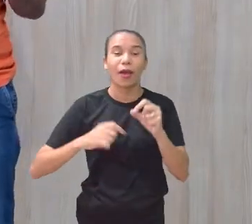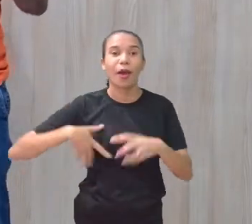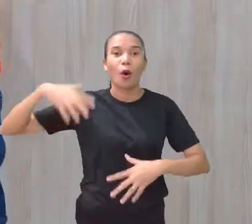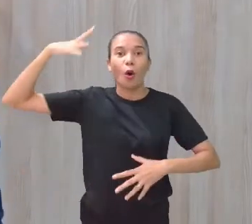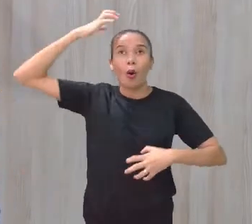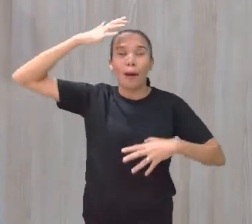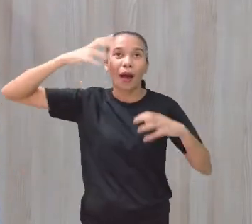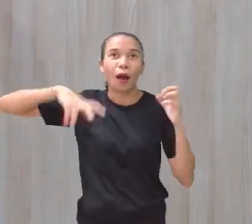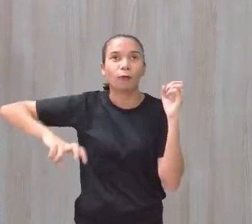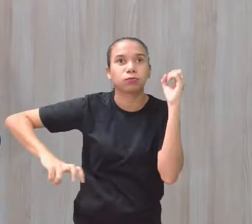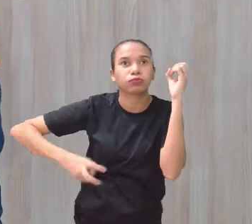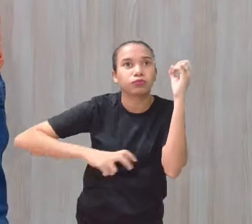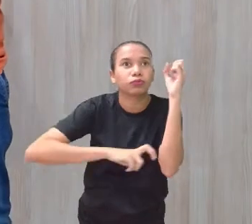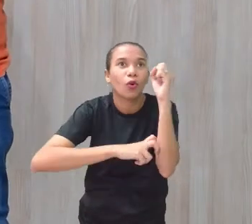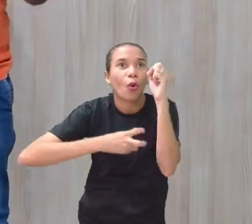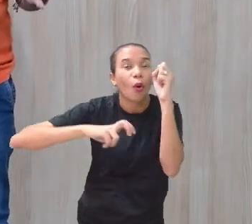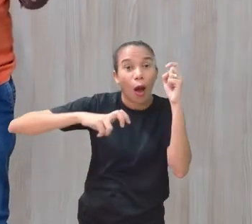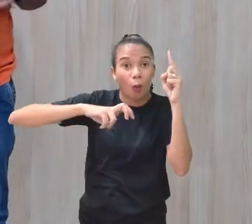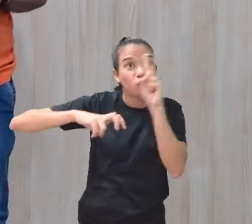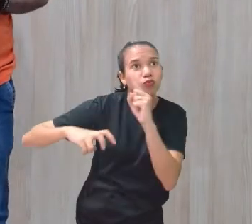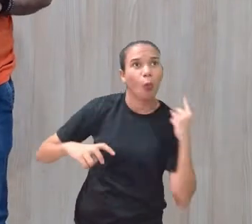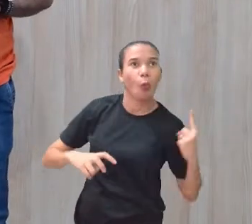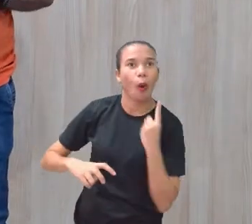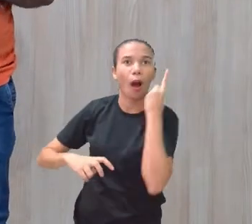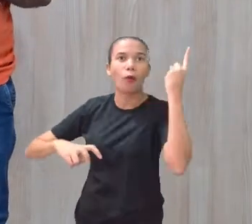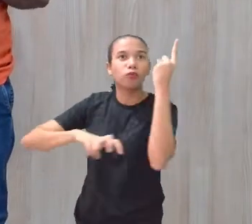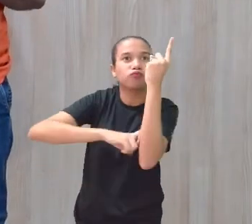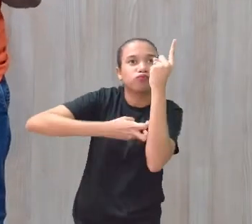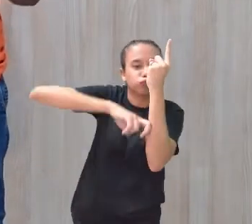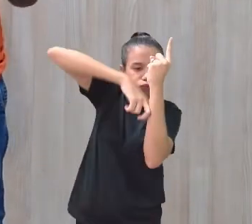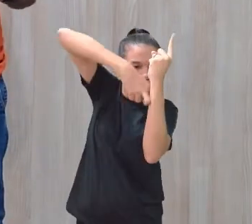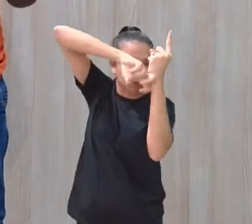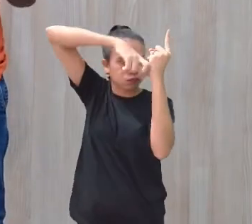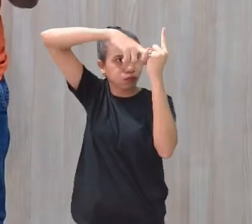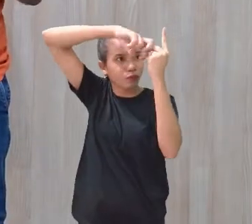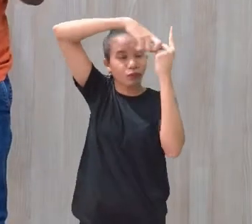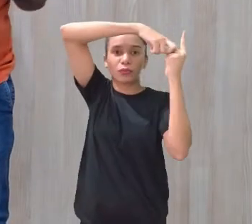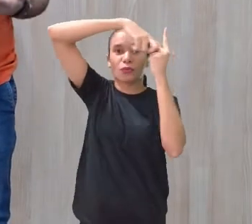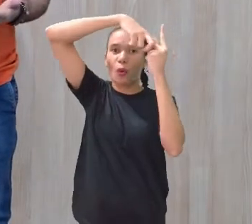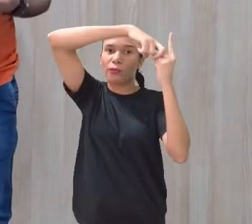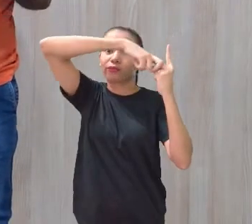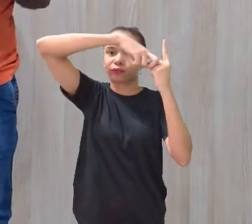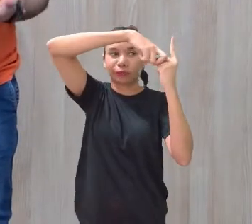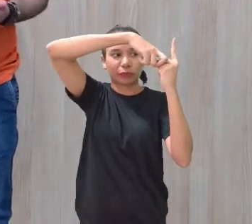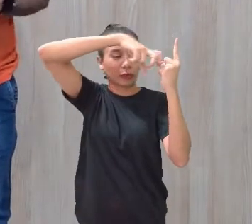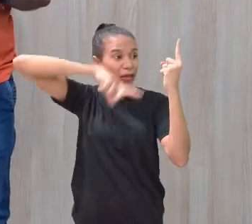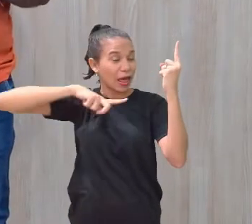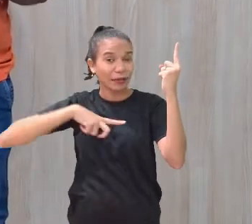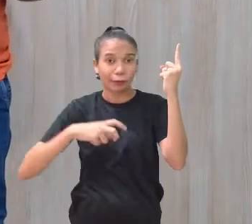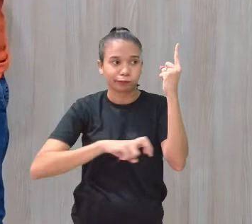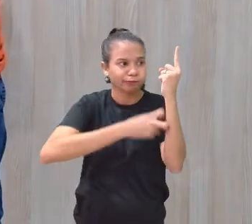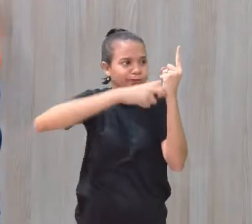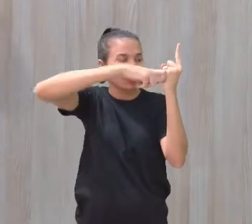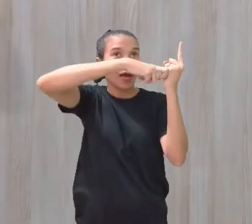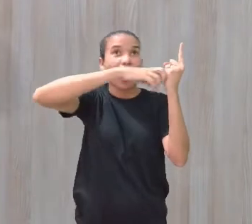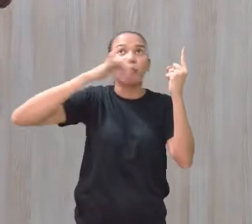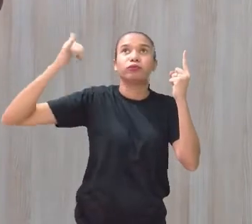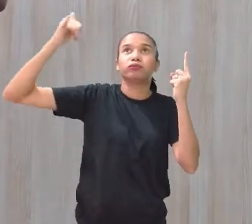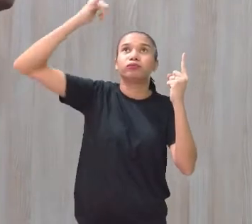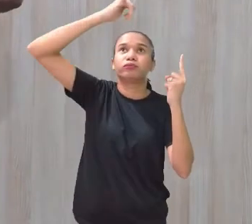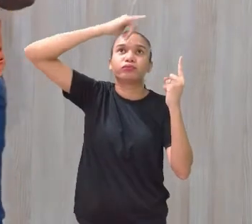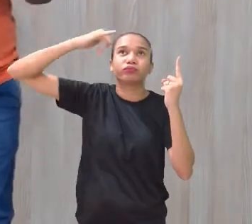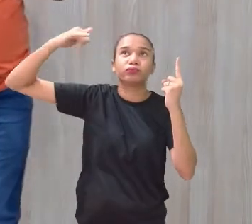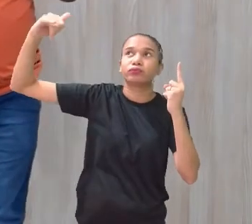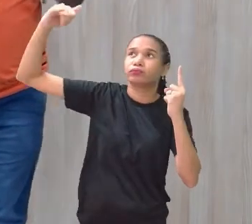macaco ele tá lá pendurado no mais alto prédio que existia nos Estados Unidos na época, que era o Empire State Building, e vem os aviões para